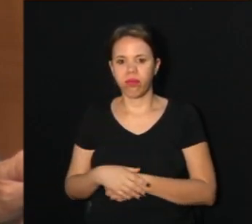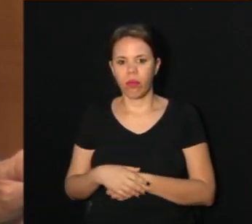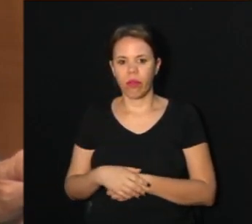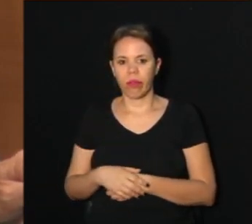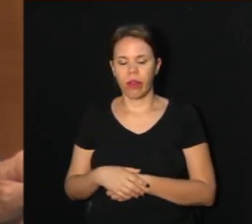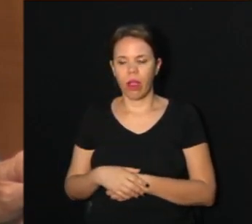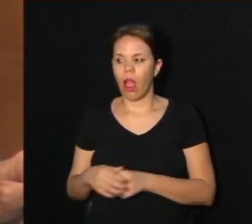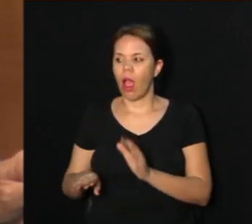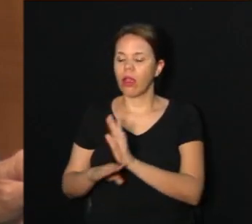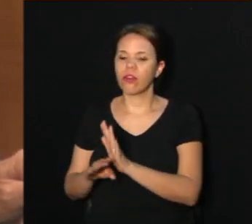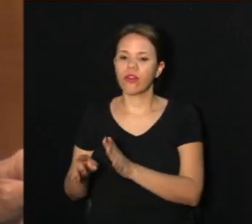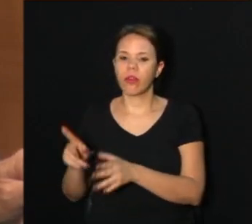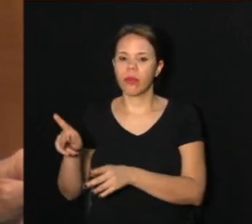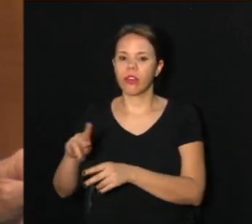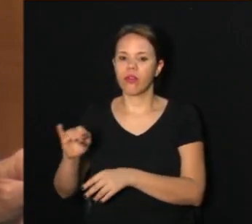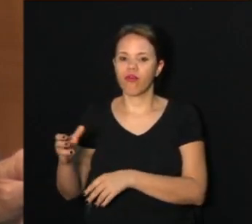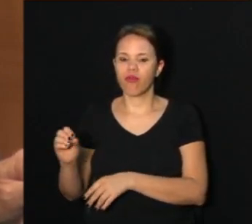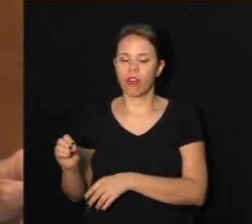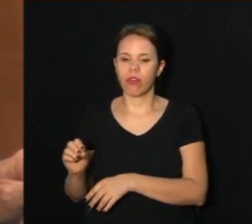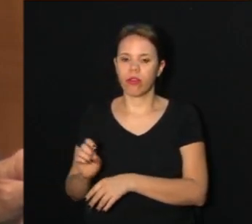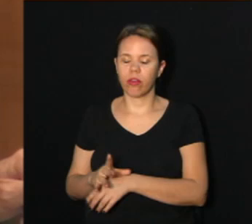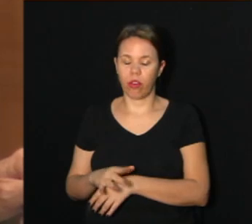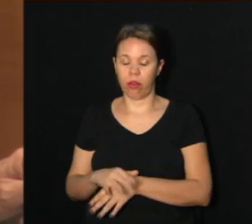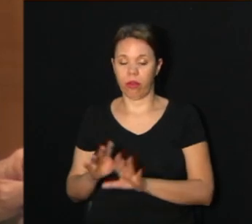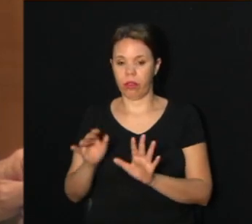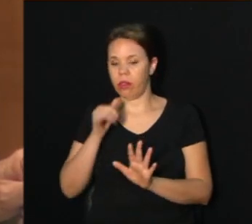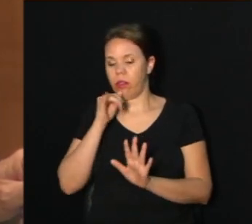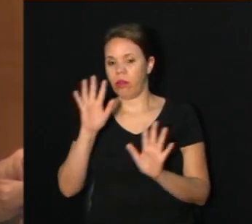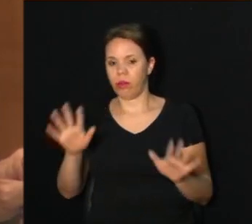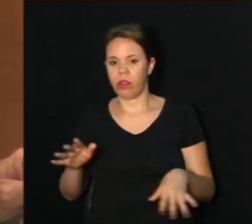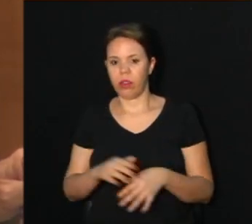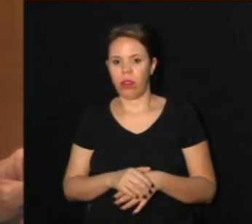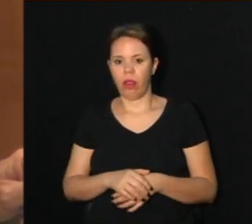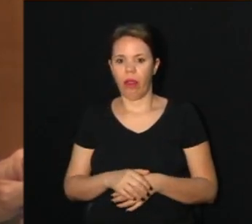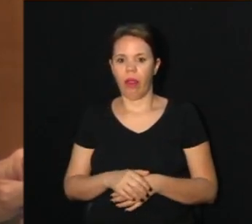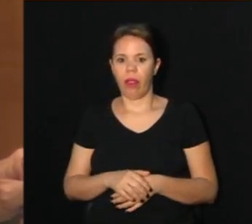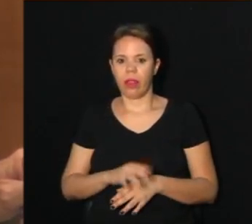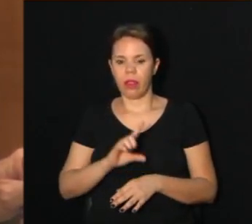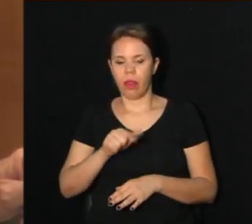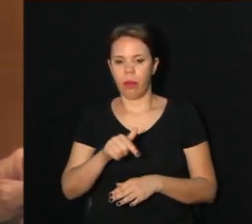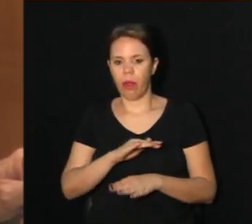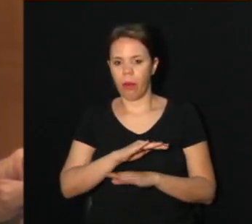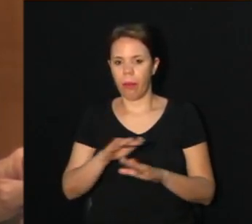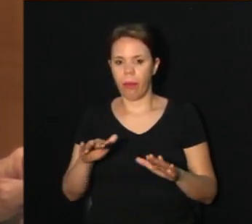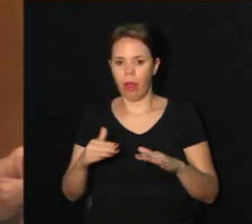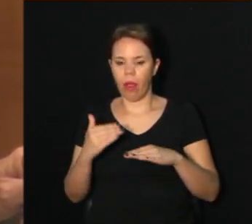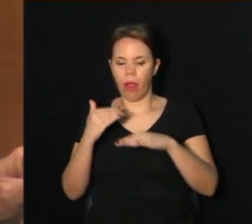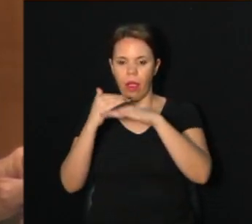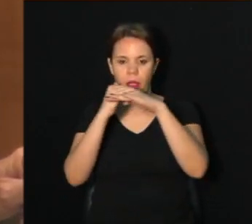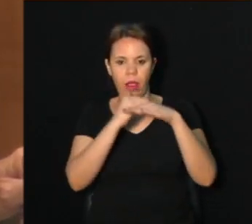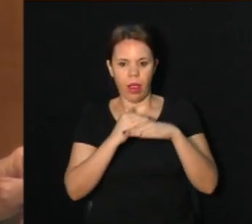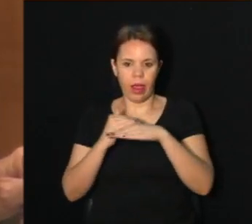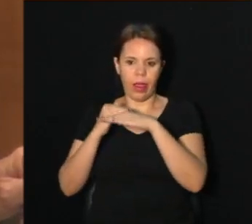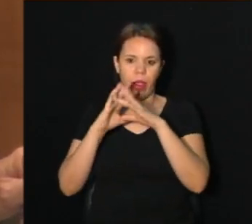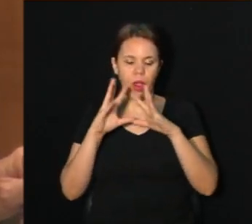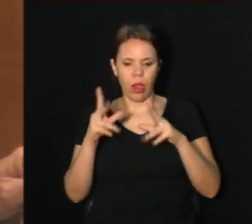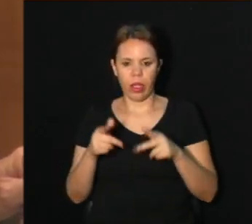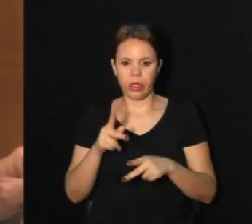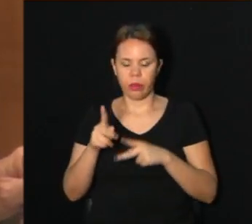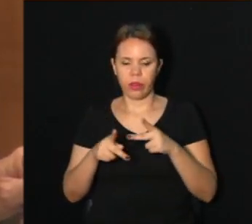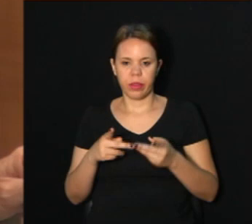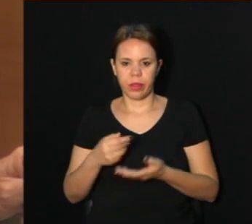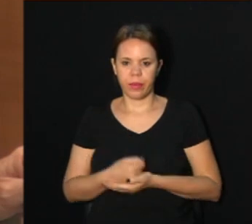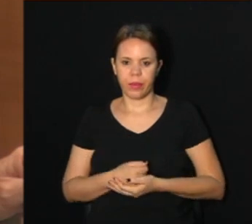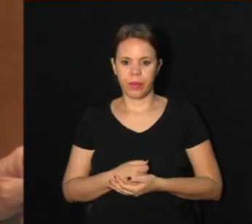das Neves. Pague-se 300 mil e passe-se a régua no teto. O restante para